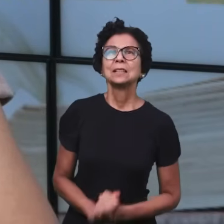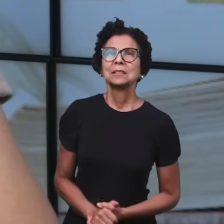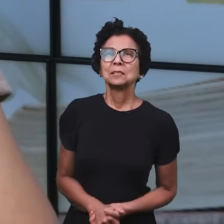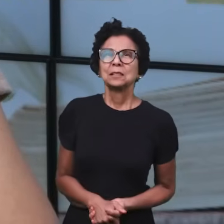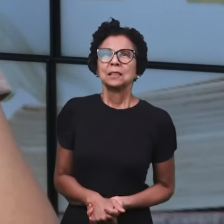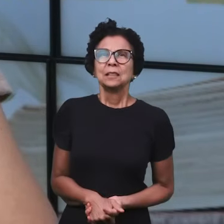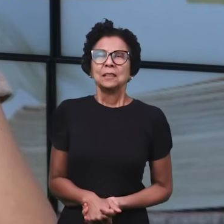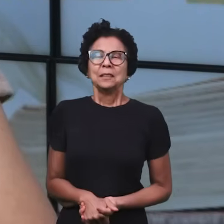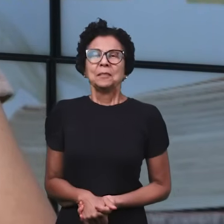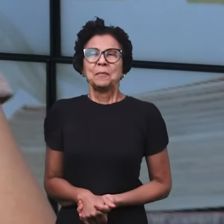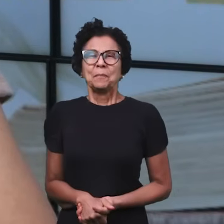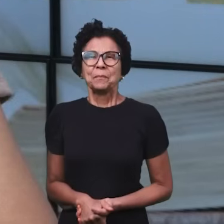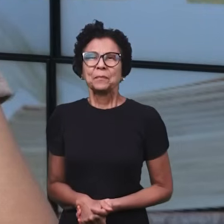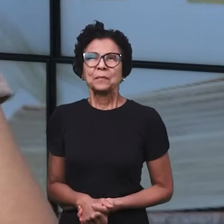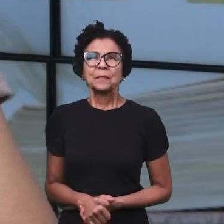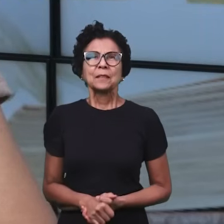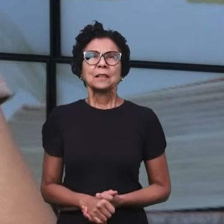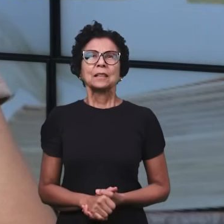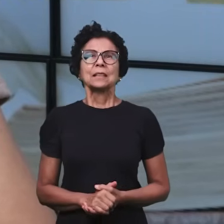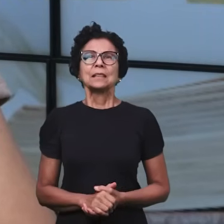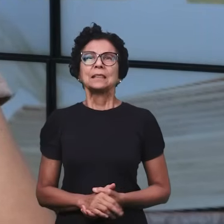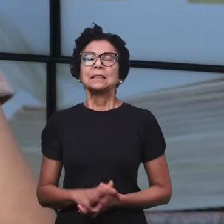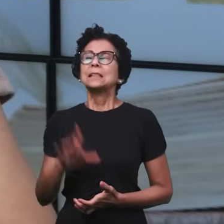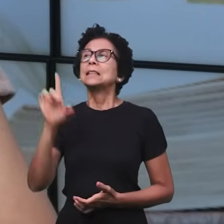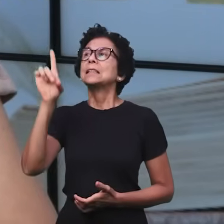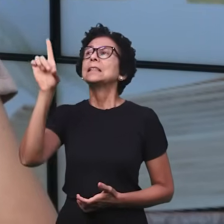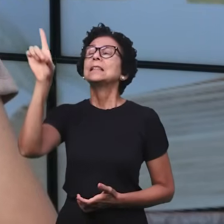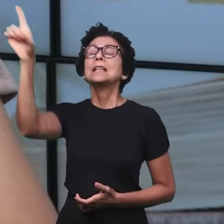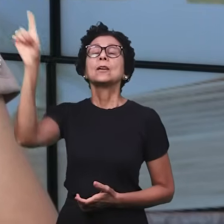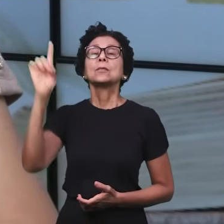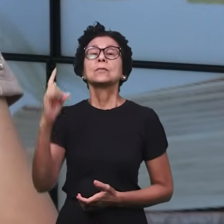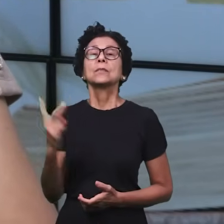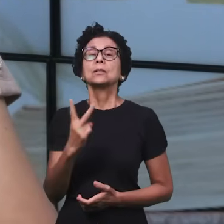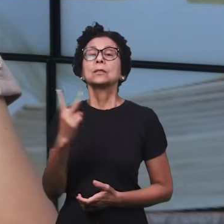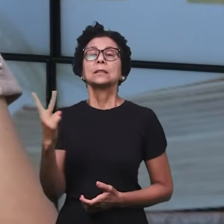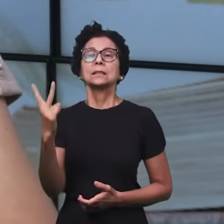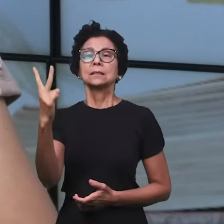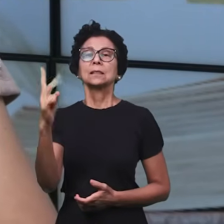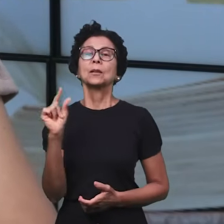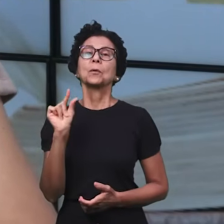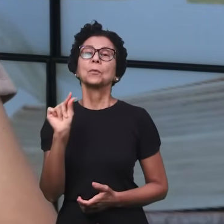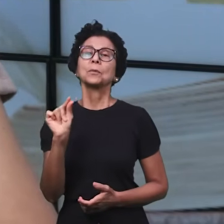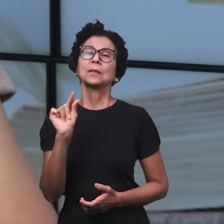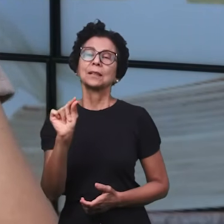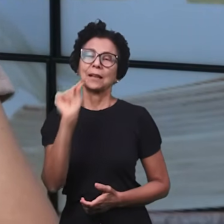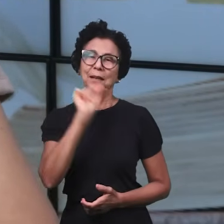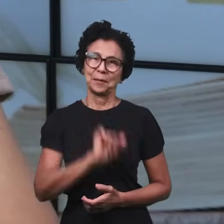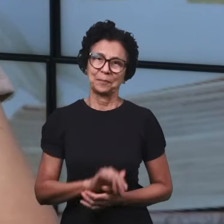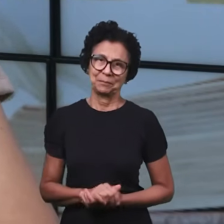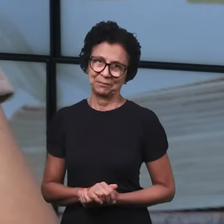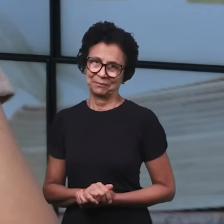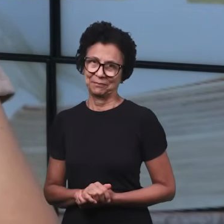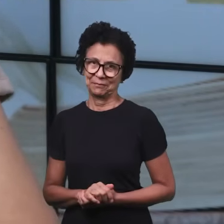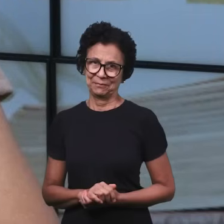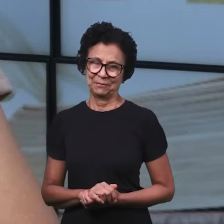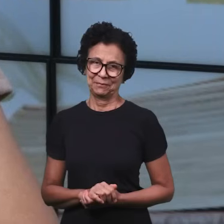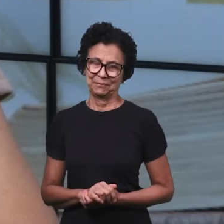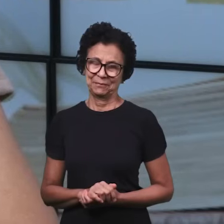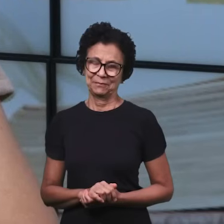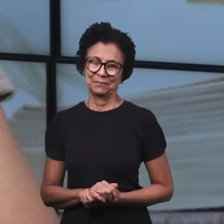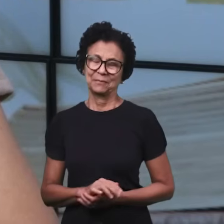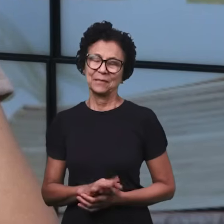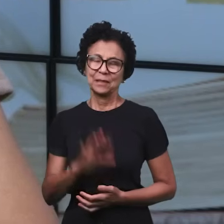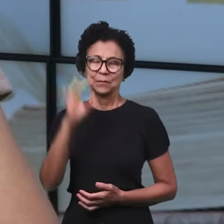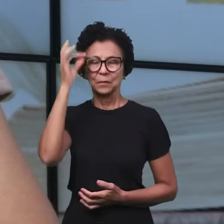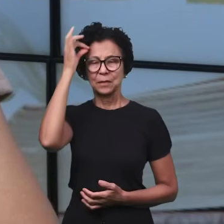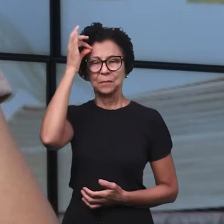é precioso diante de Deus. O que é o valor que o Senhor quer encontrar em nós?